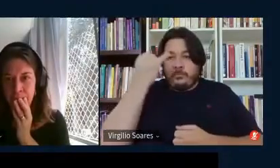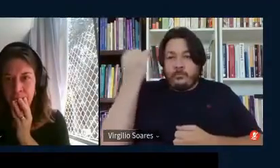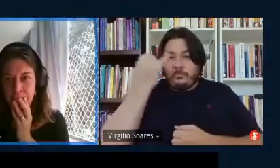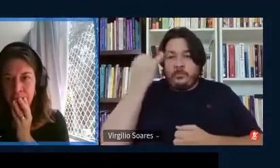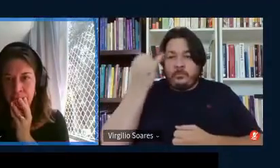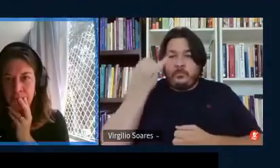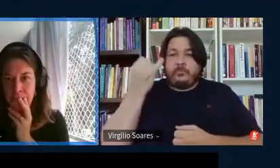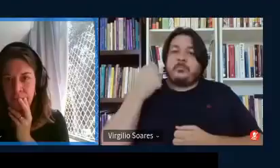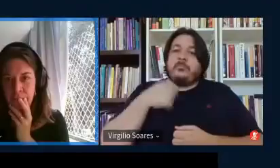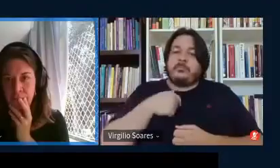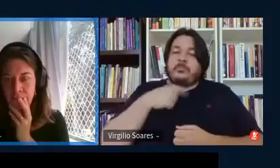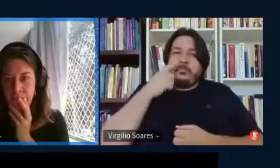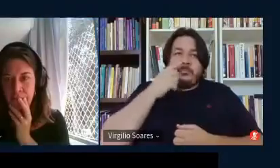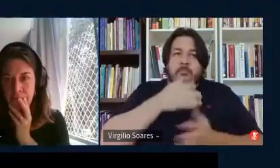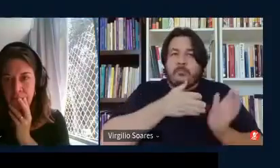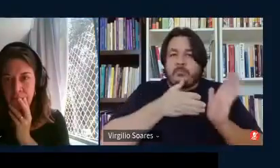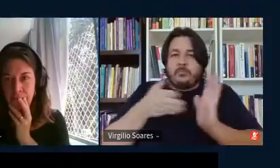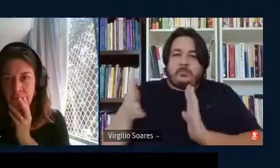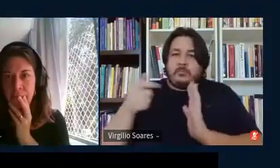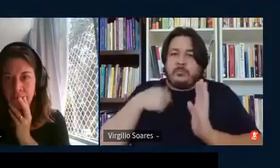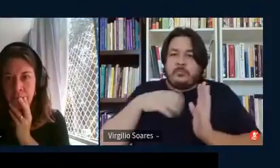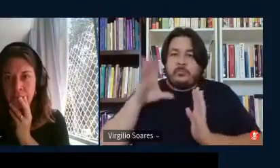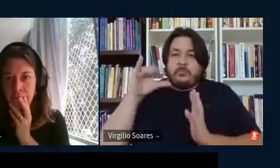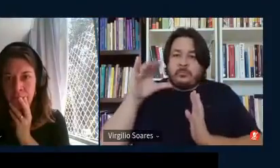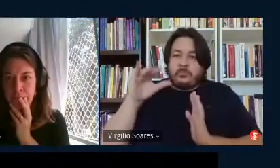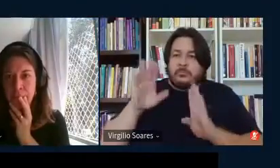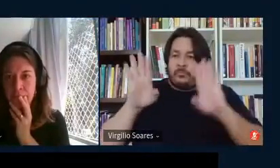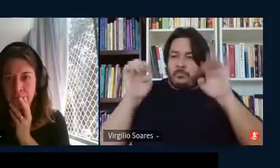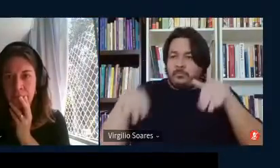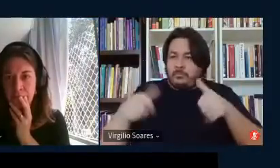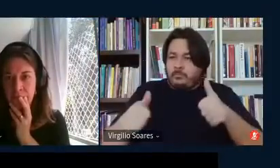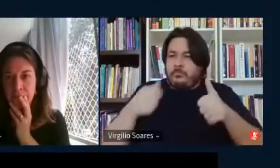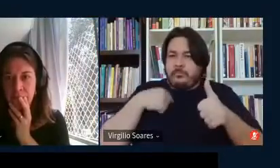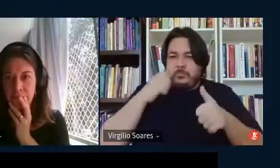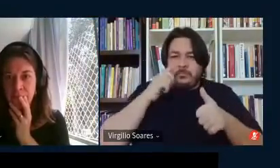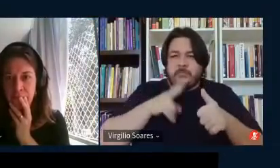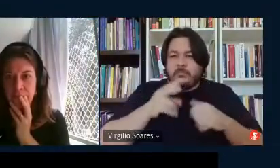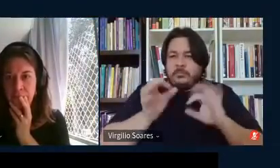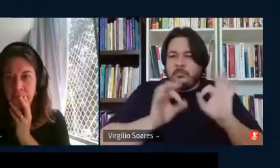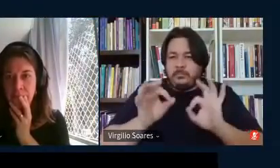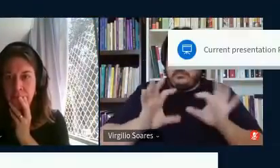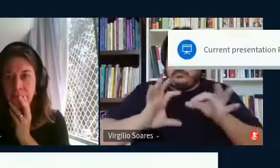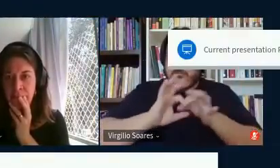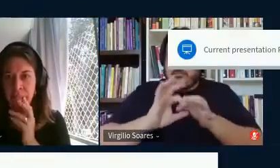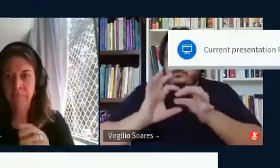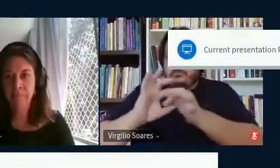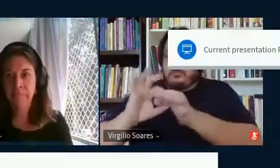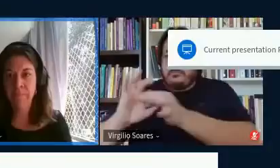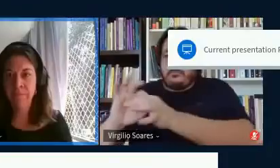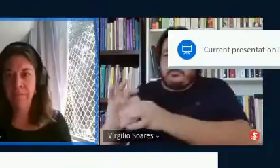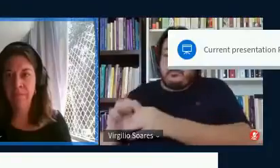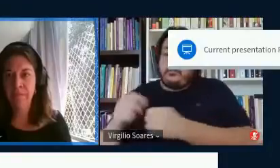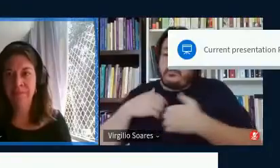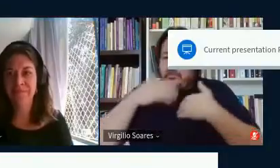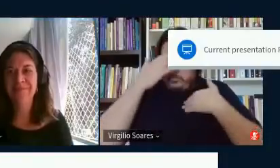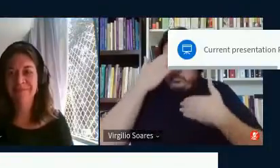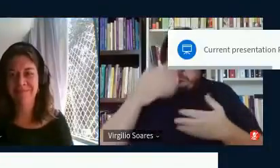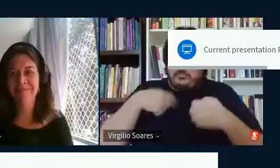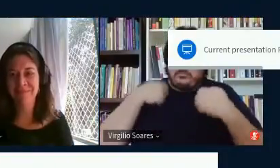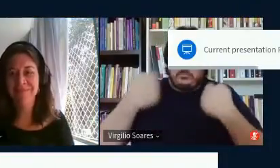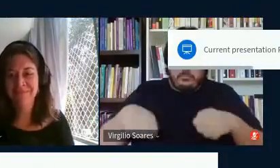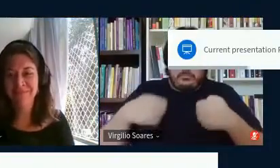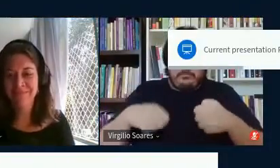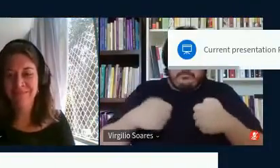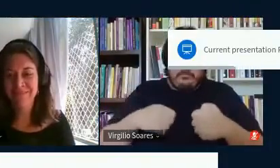as consequências, né? Quando a gente faz ciência bem, ela vai encaixando uma na outra, né? Muitíssimo obrigada. Eu preciso adiantar